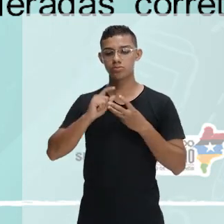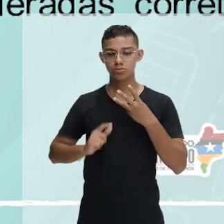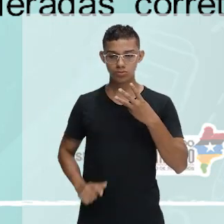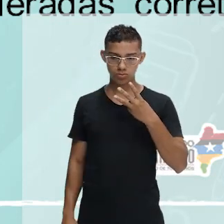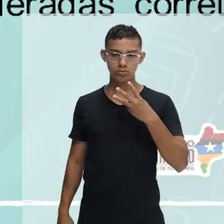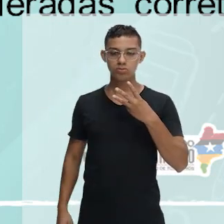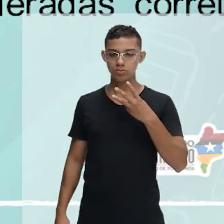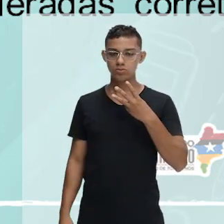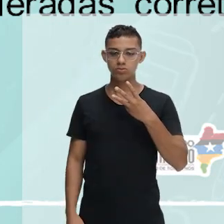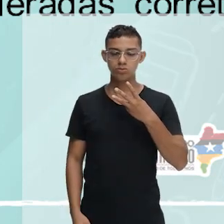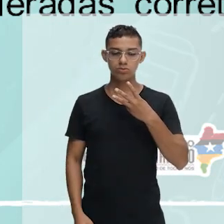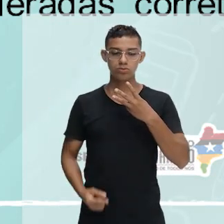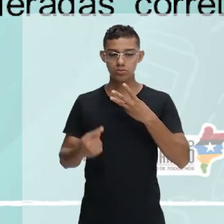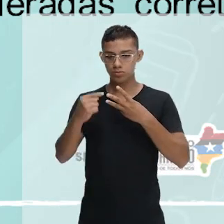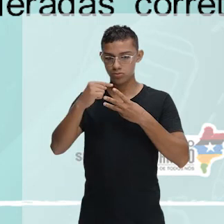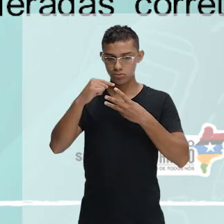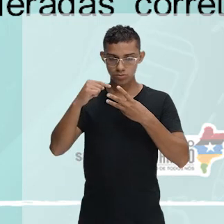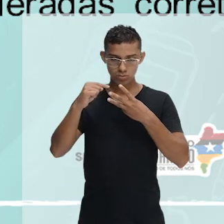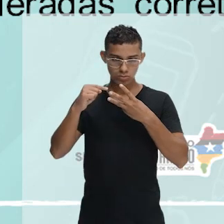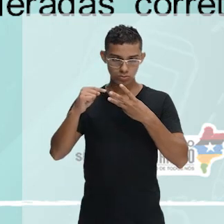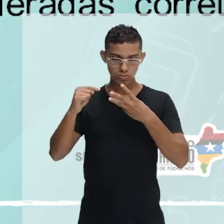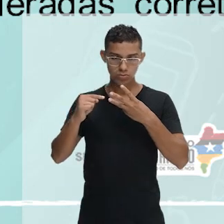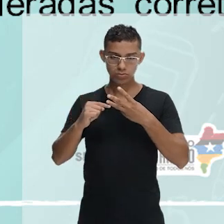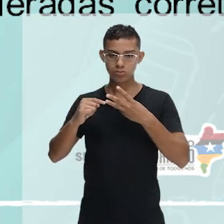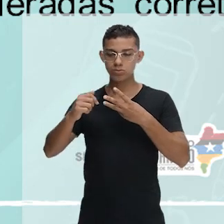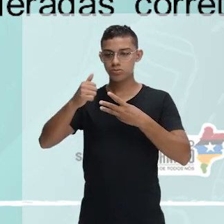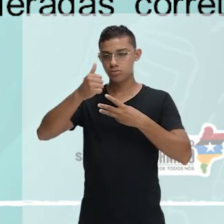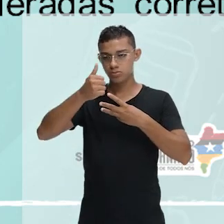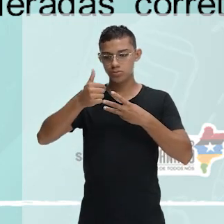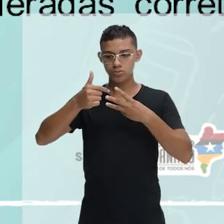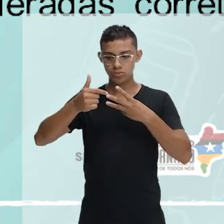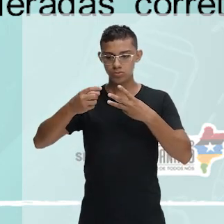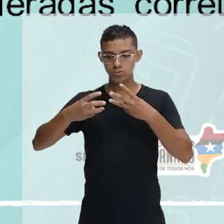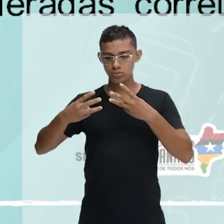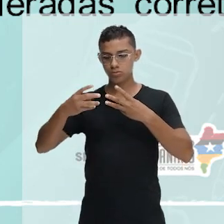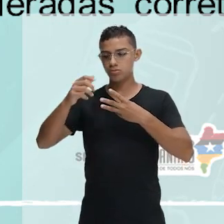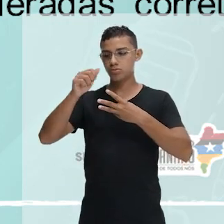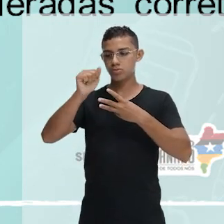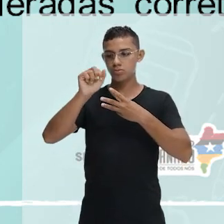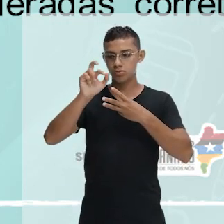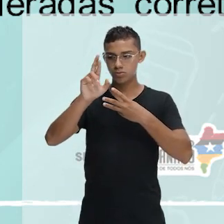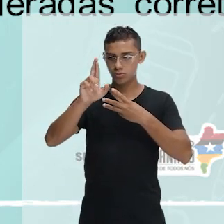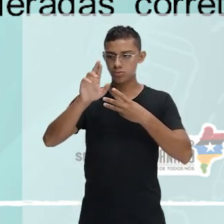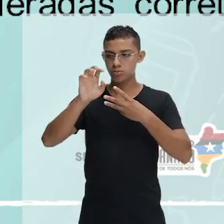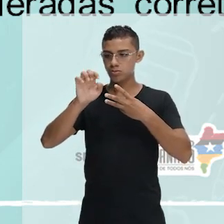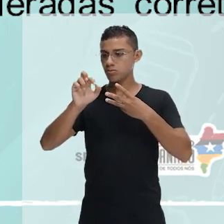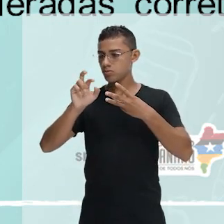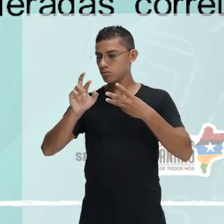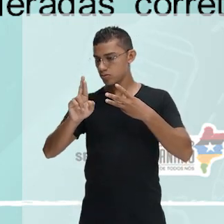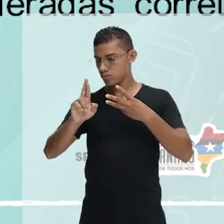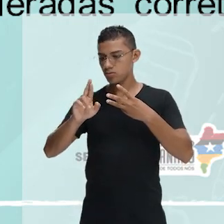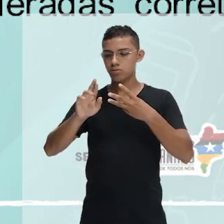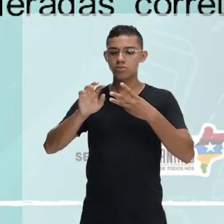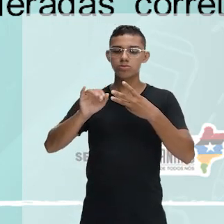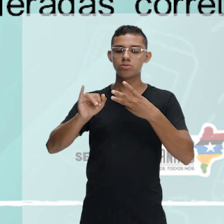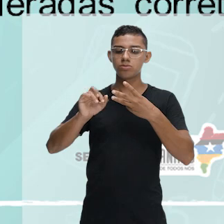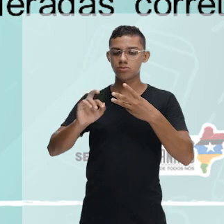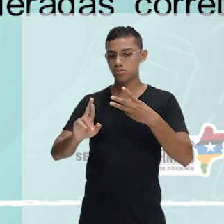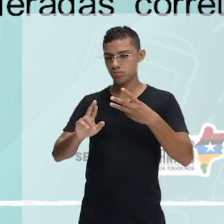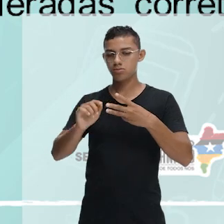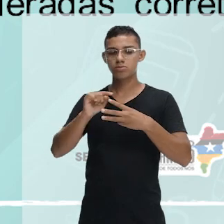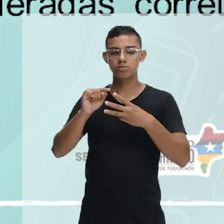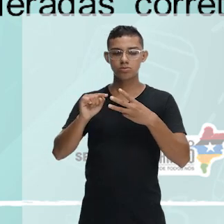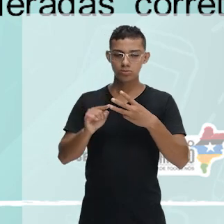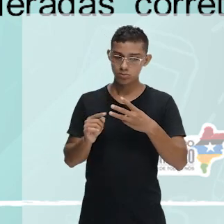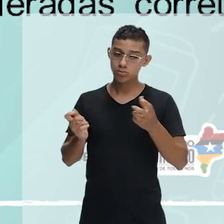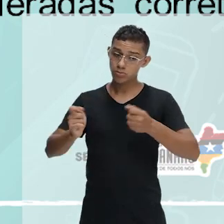conjugación de los verbos que terminan en AR, ER e IR. En